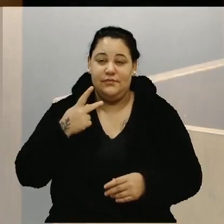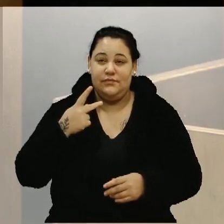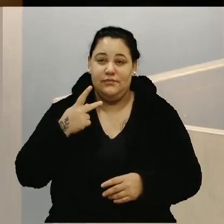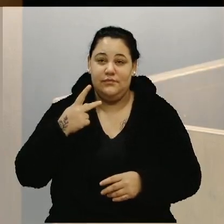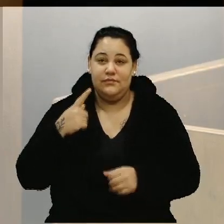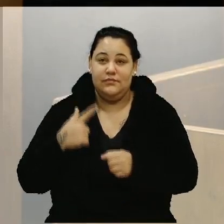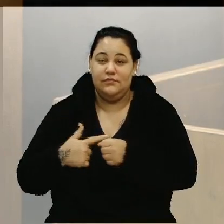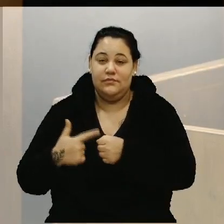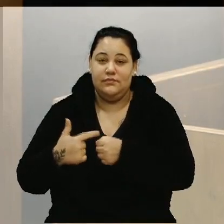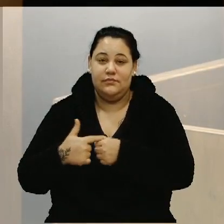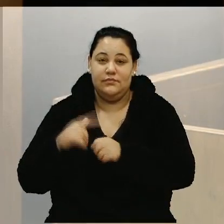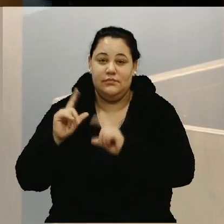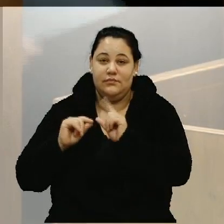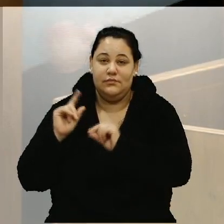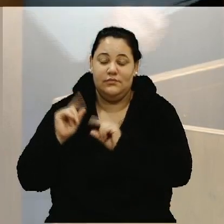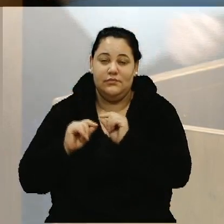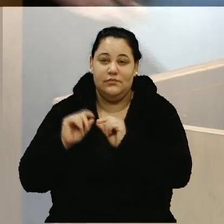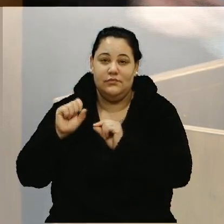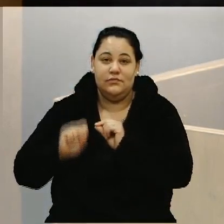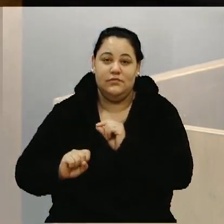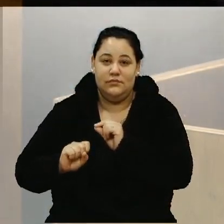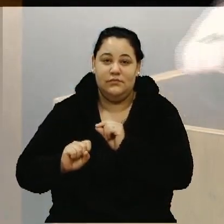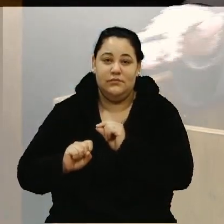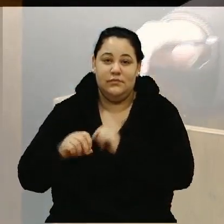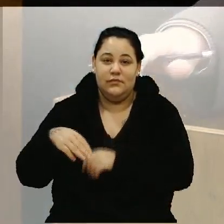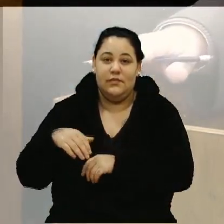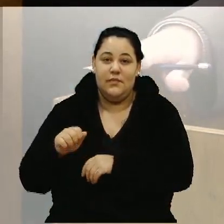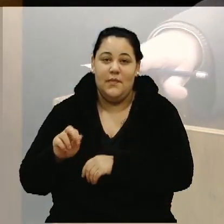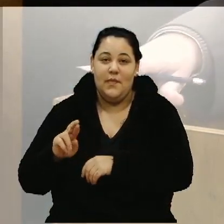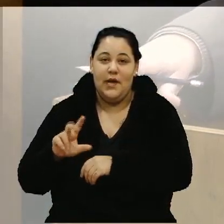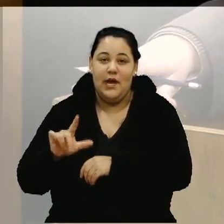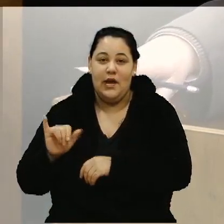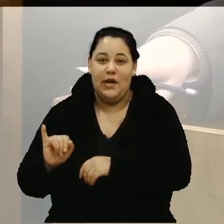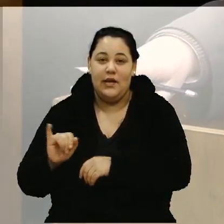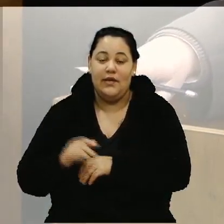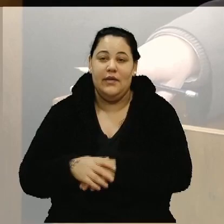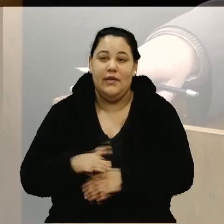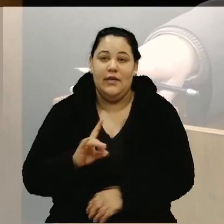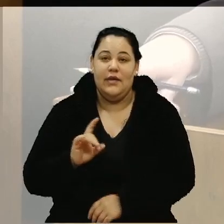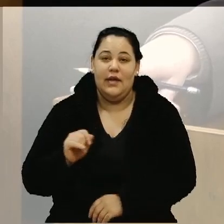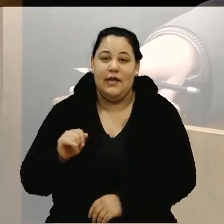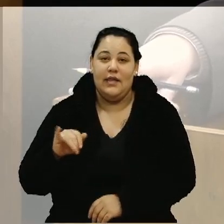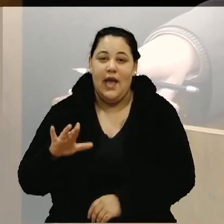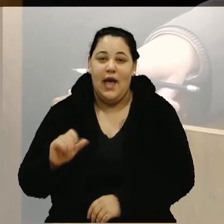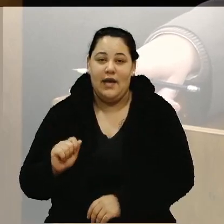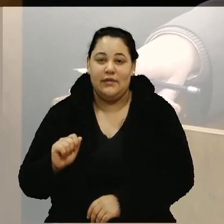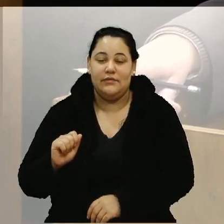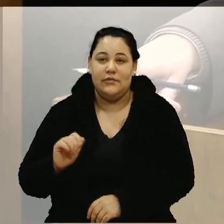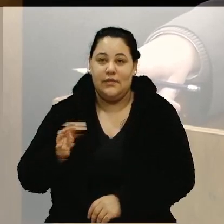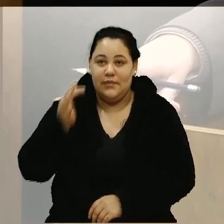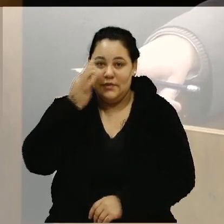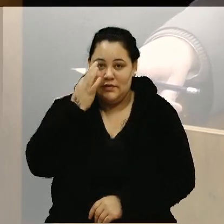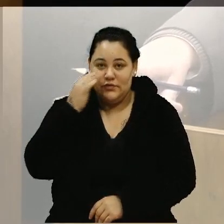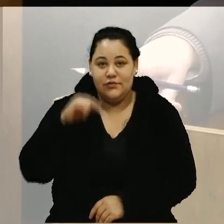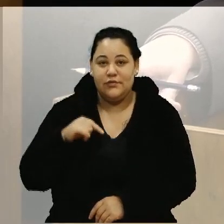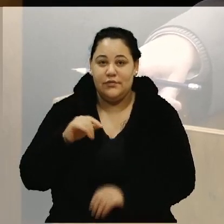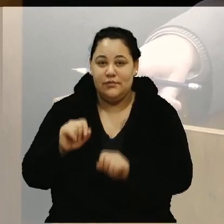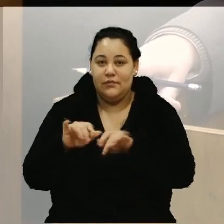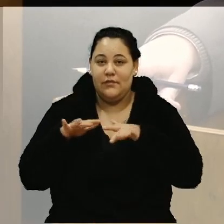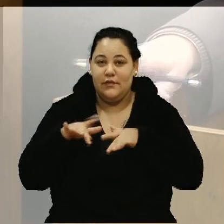a Marni Trentini e a Daia Maria, que estão aqui no plenário e que fizeram uma fala muito emocionante,